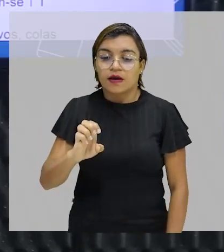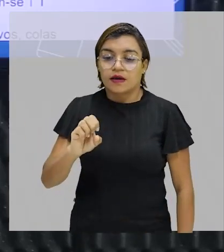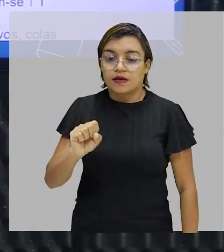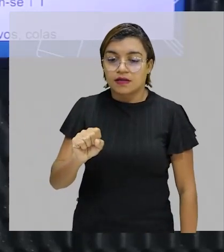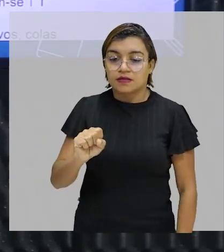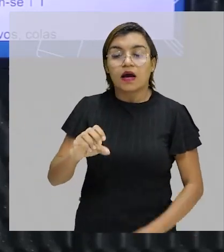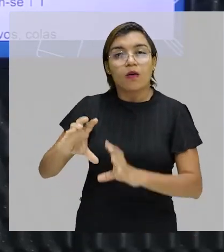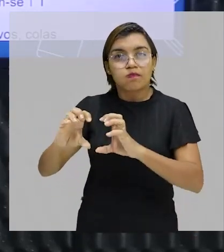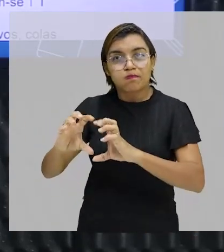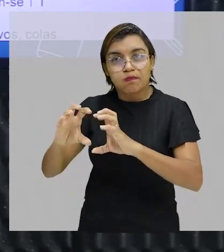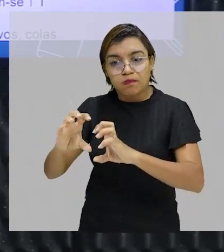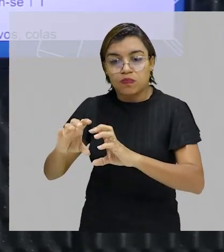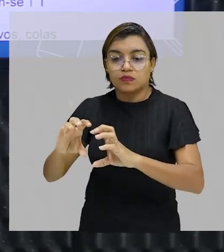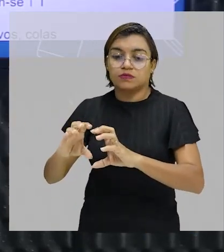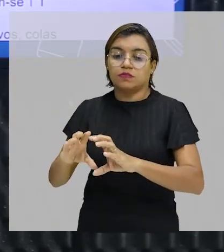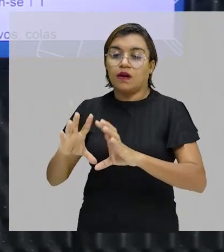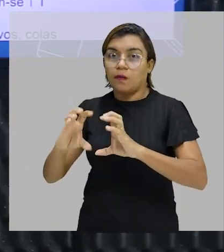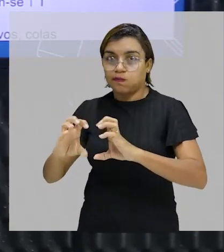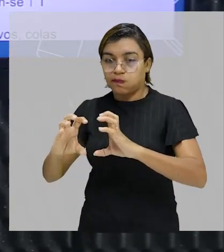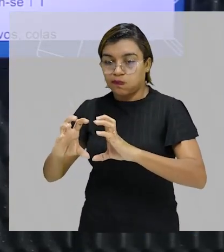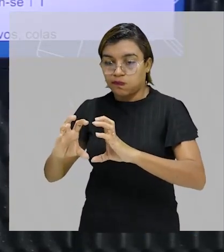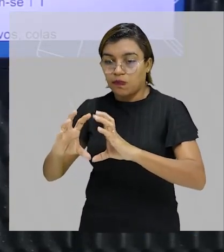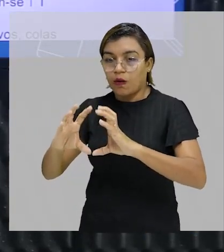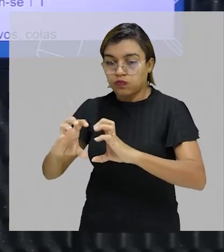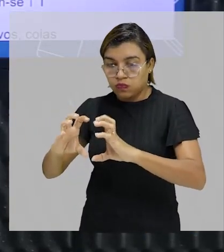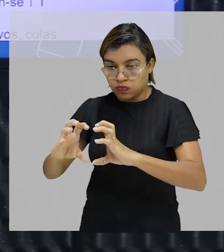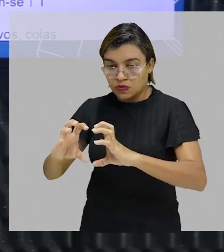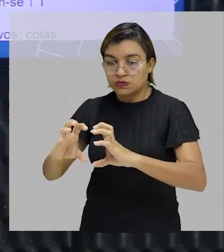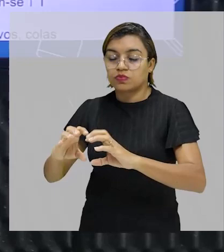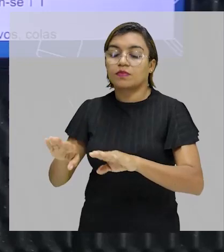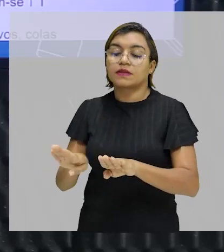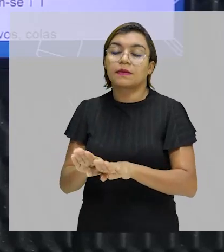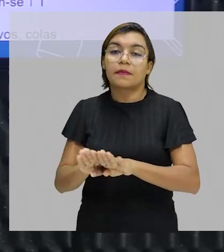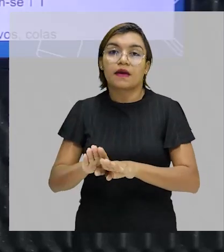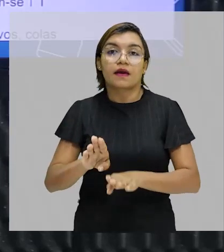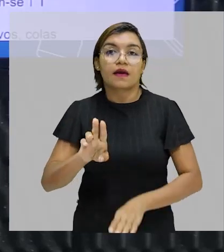adesivos, os diversos tipos de colas, eles não podem ser